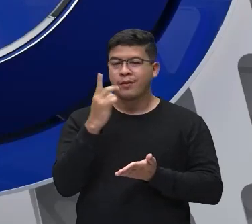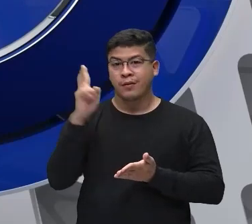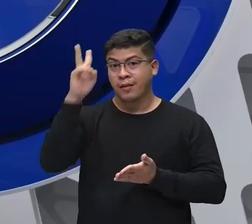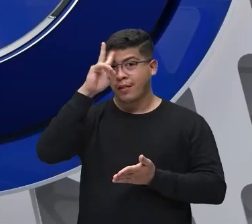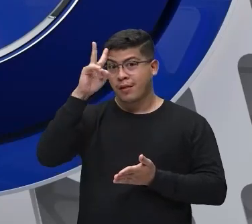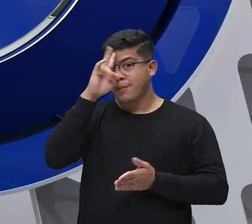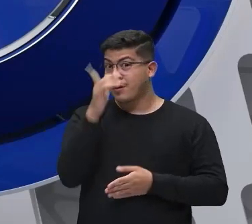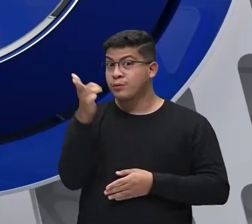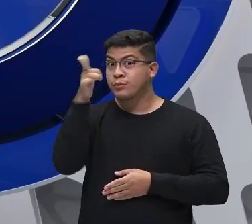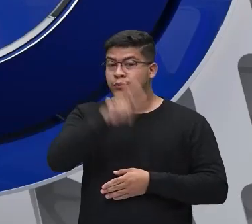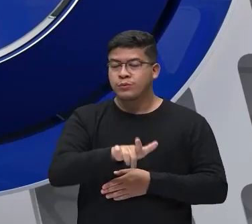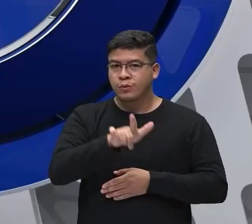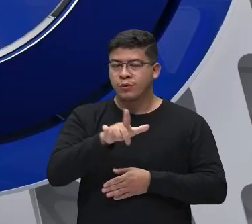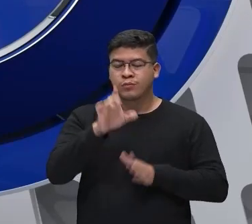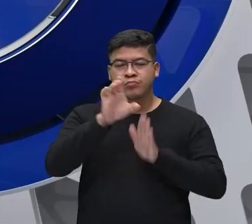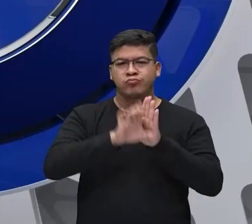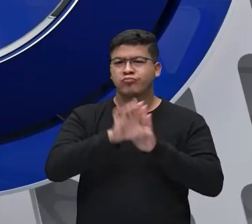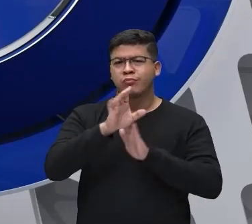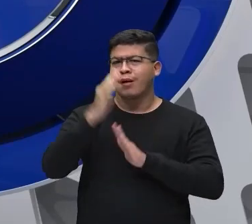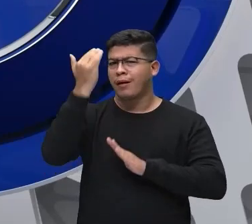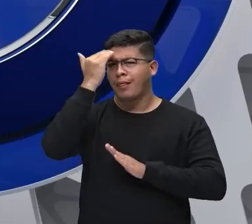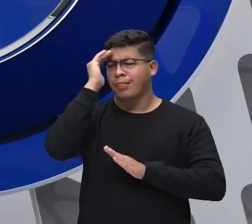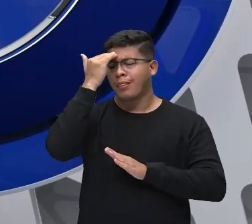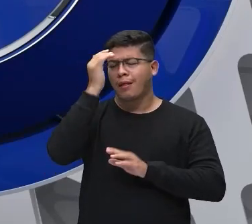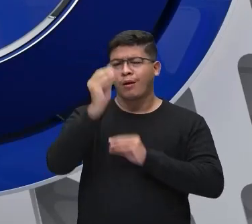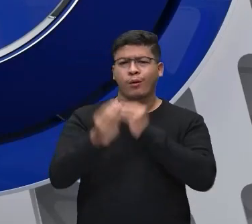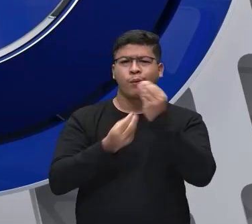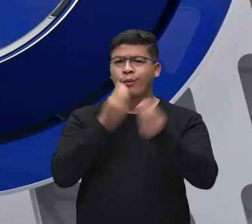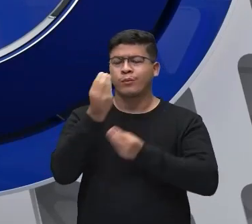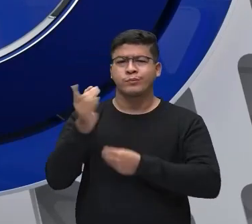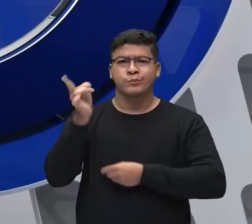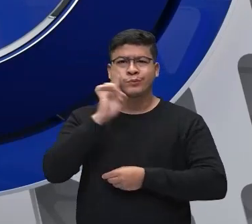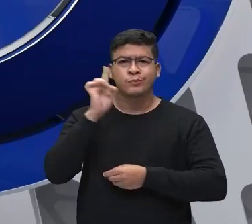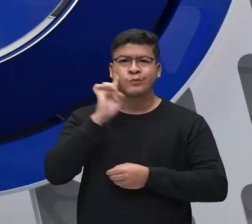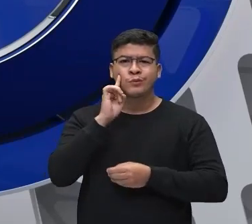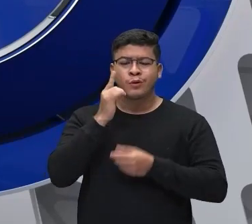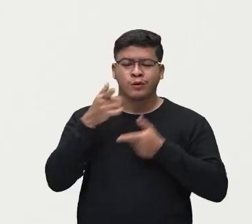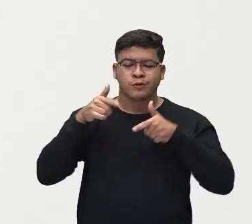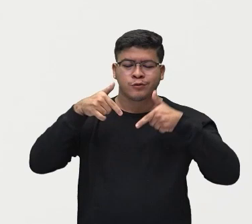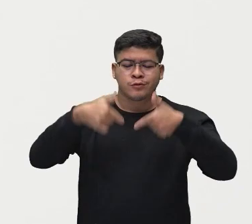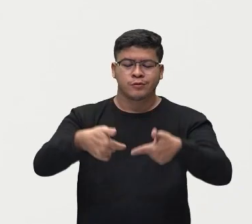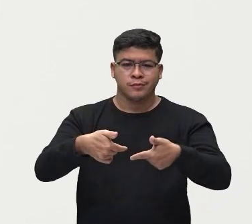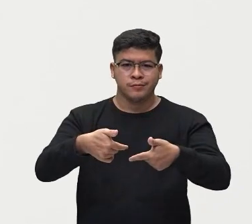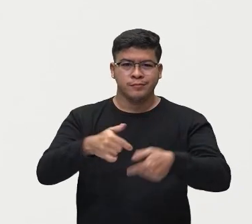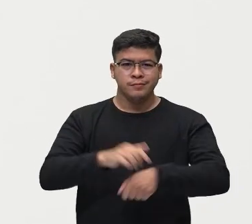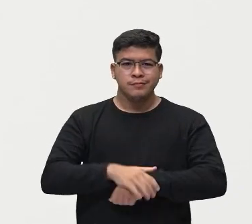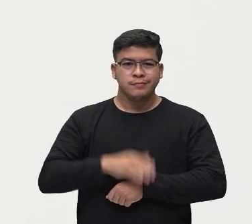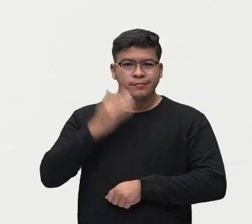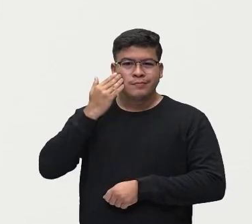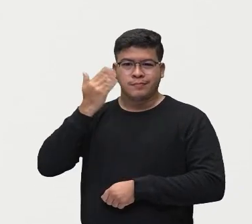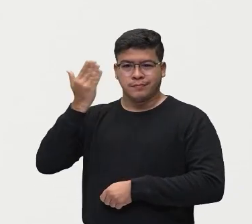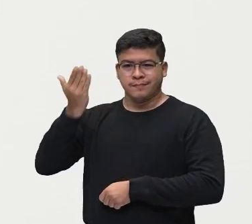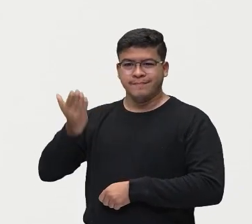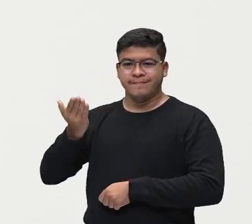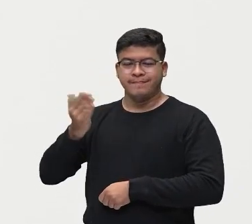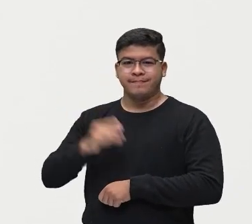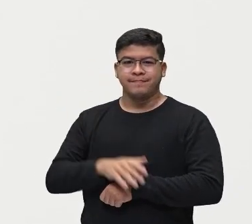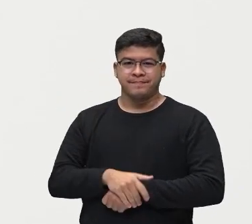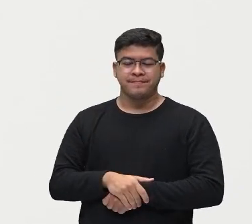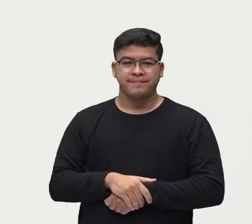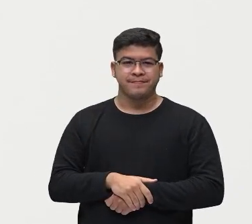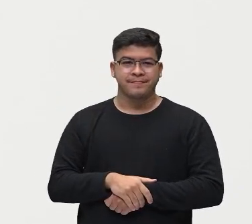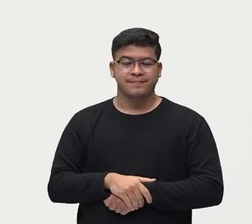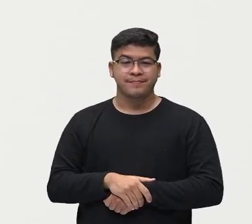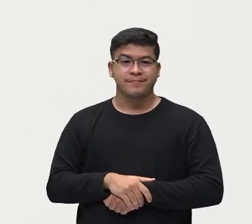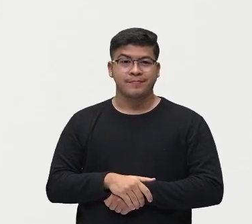entender a sua aplicabilidade no nosso dia a dia. Vamos à primeira cartela? Leiam comigo. A